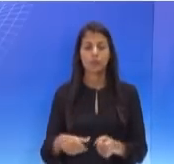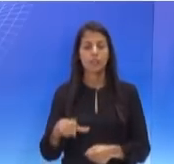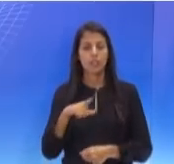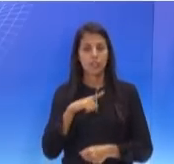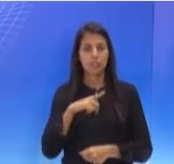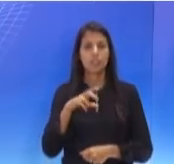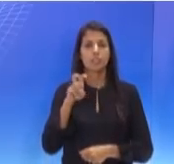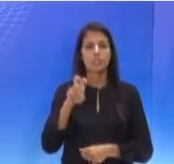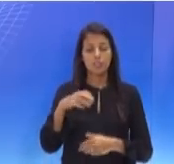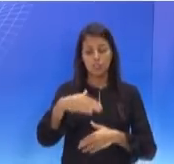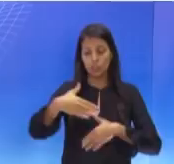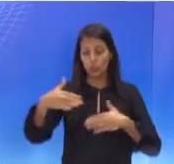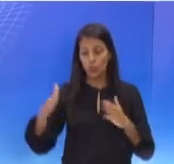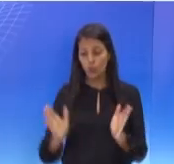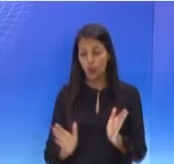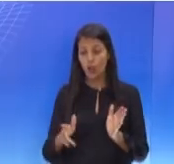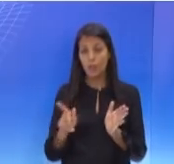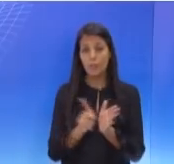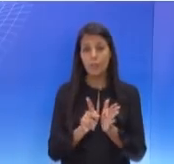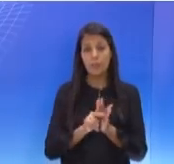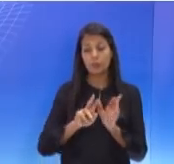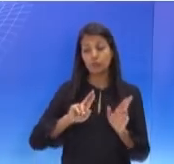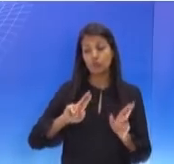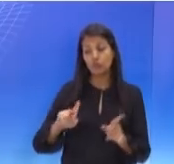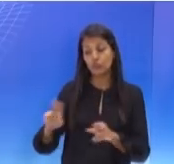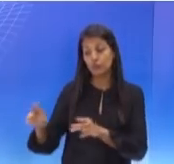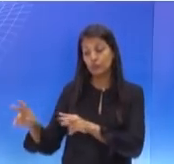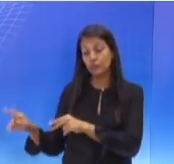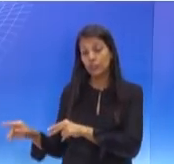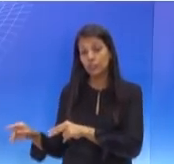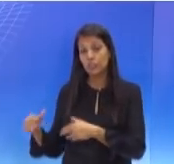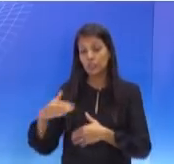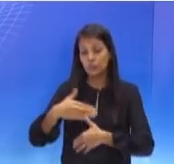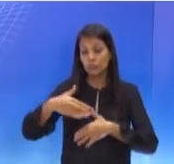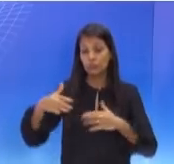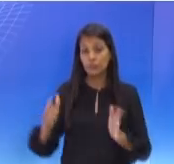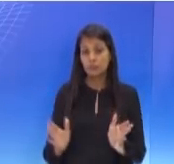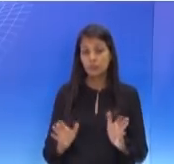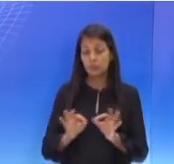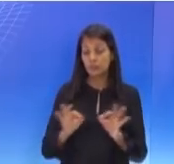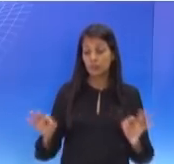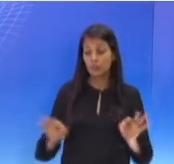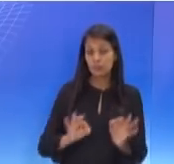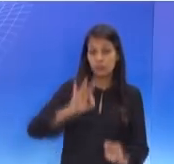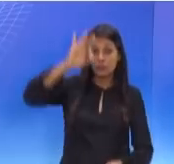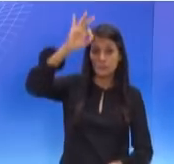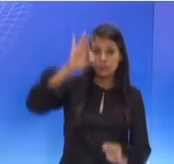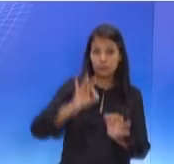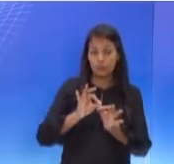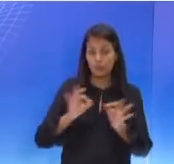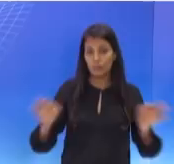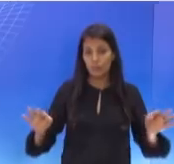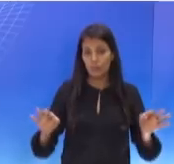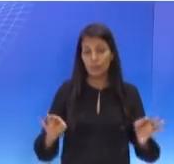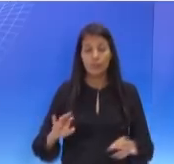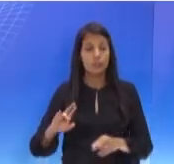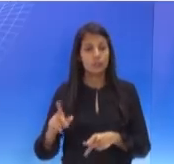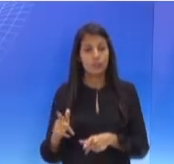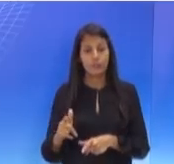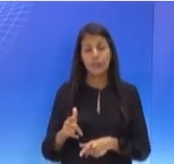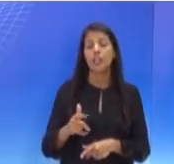com diferentes dimensões, conforme descrito. Na caixa 1 nós temos 86 centímetros por 86